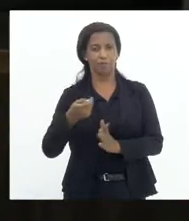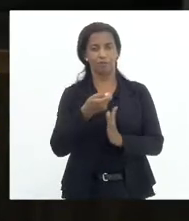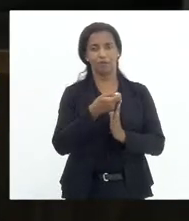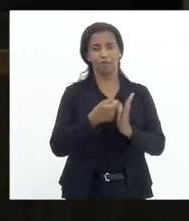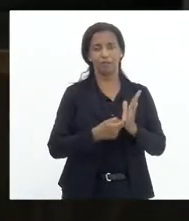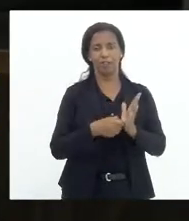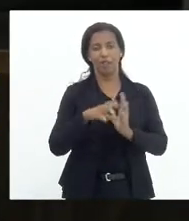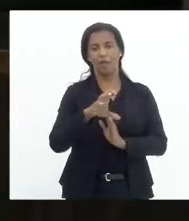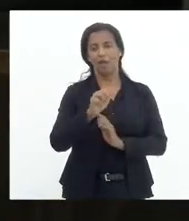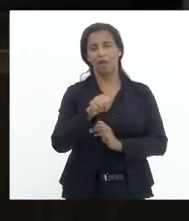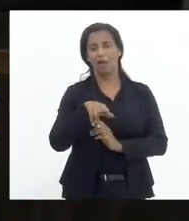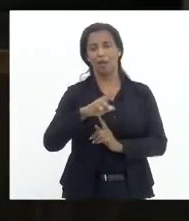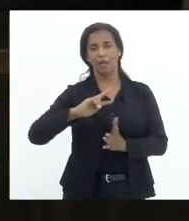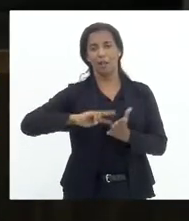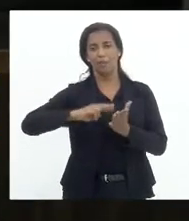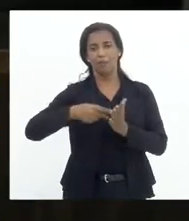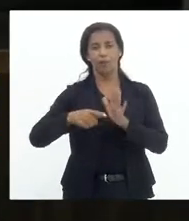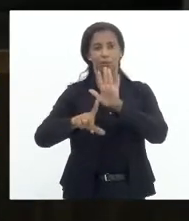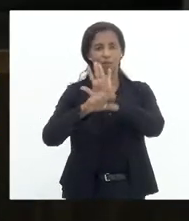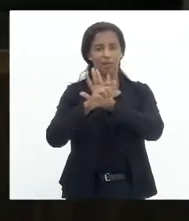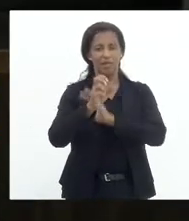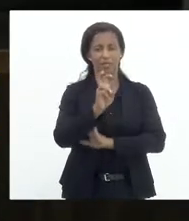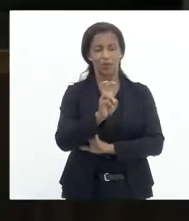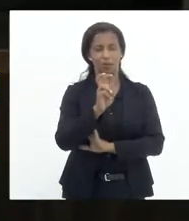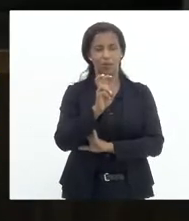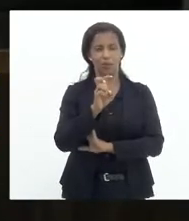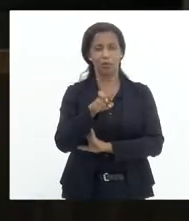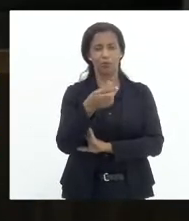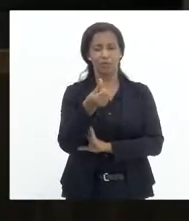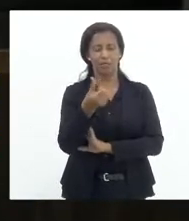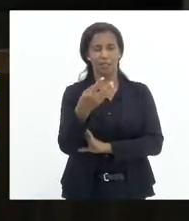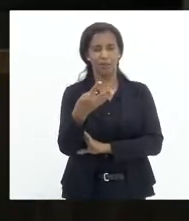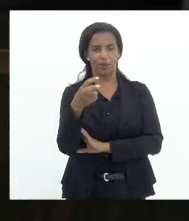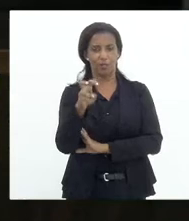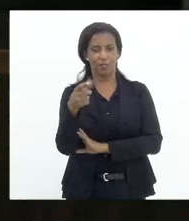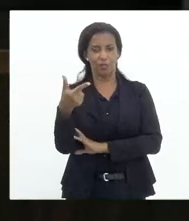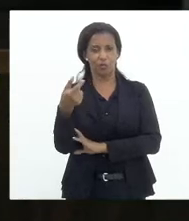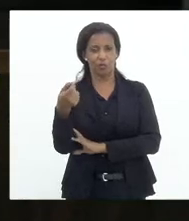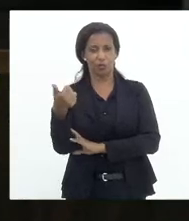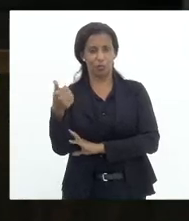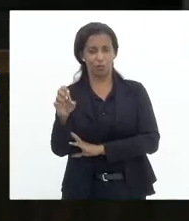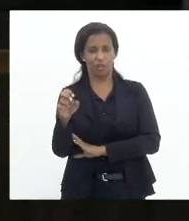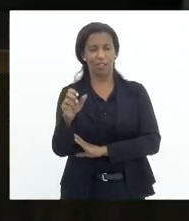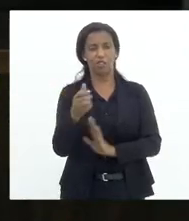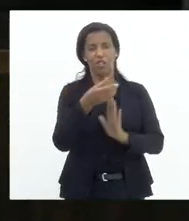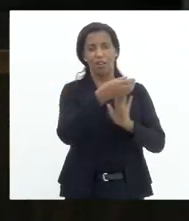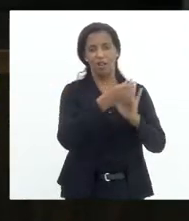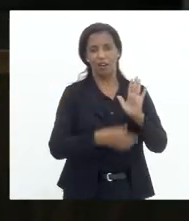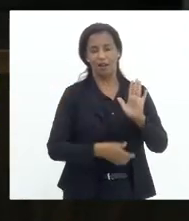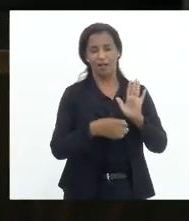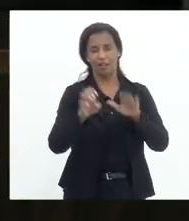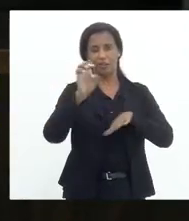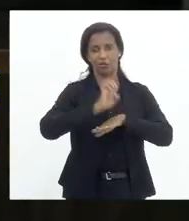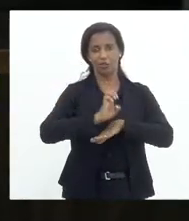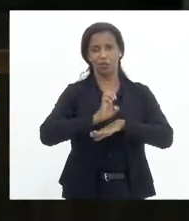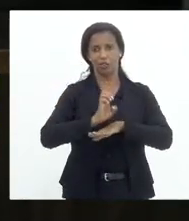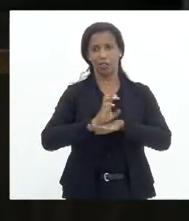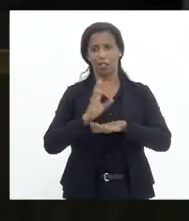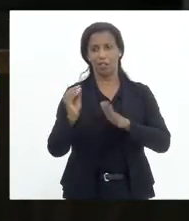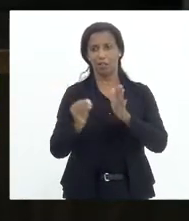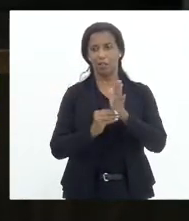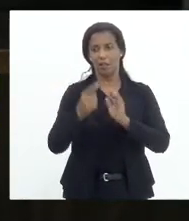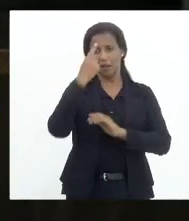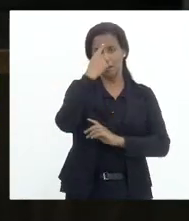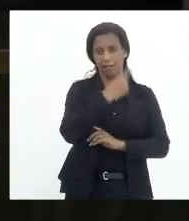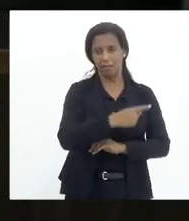autoria do deputado Márcio canela que altera lei 5.645 e Seis de Janeiro 2010 Paulo institui no calendário Oficial do Estado do Rio de Janeiro a